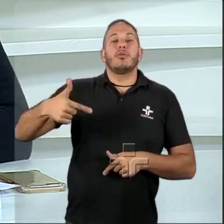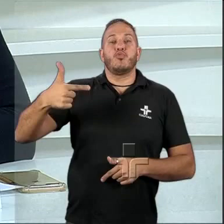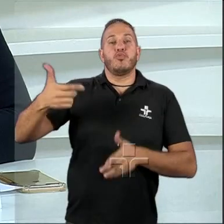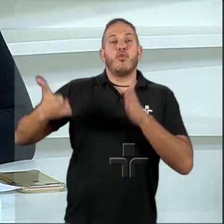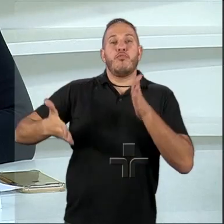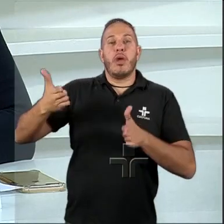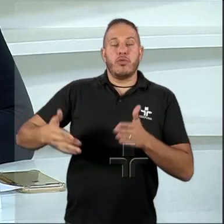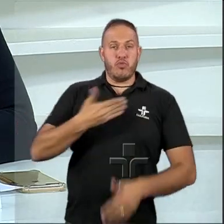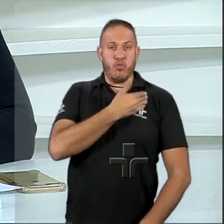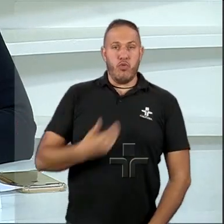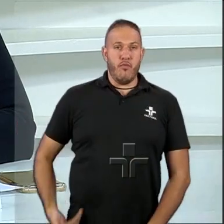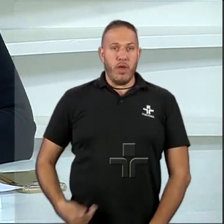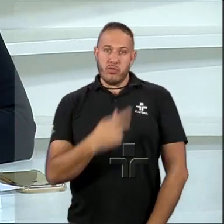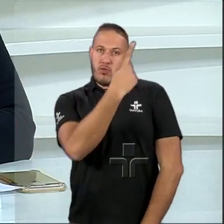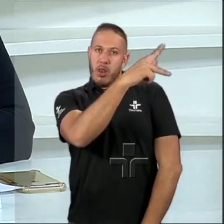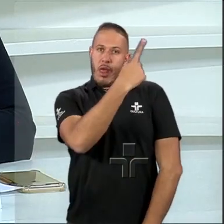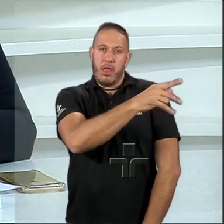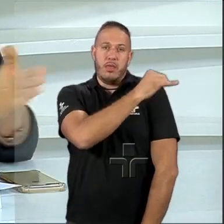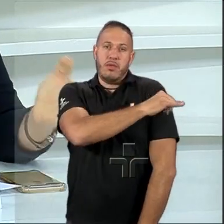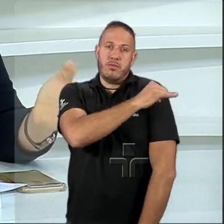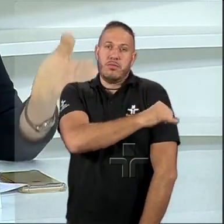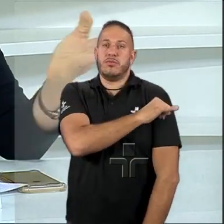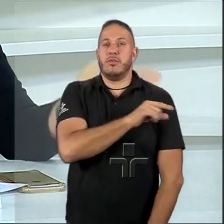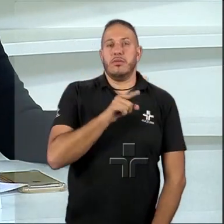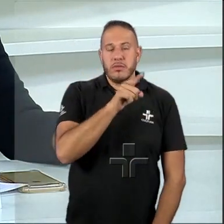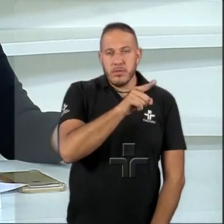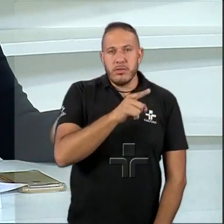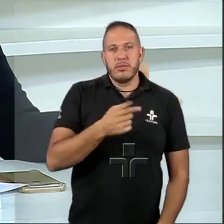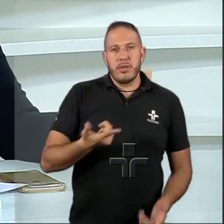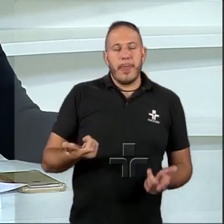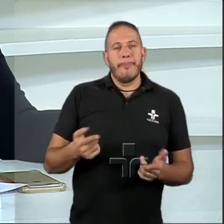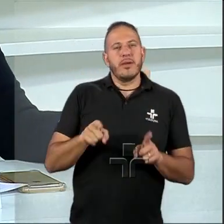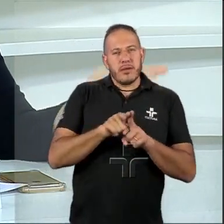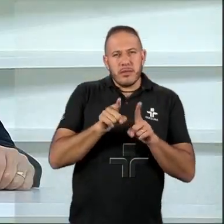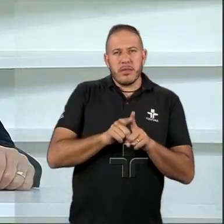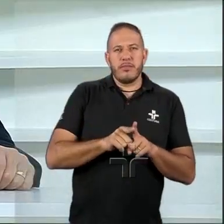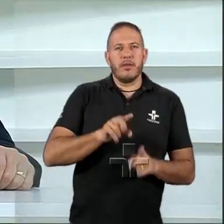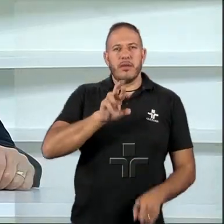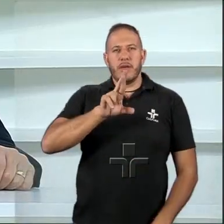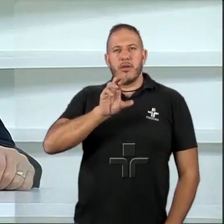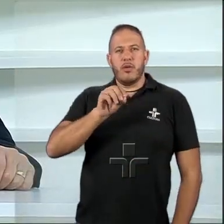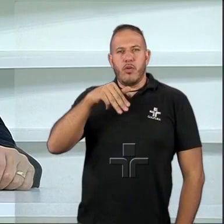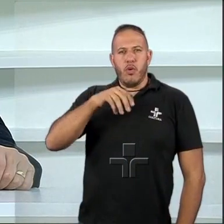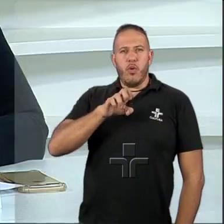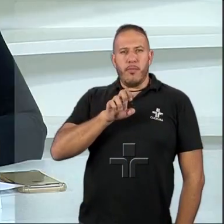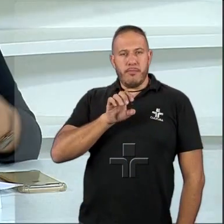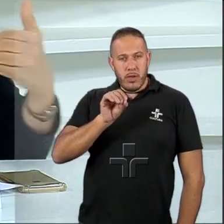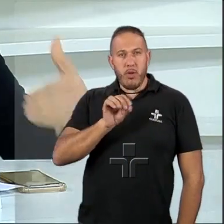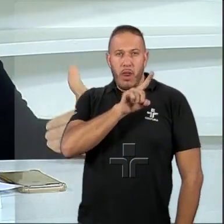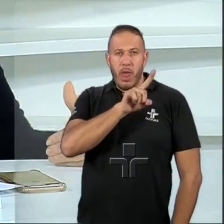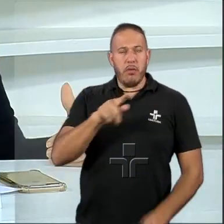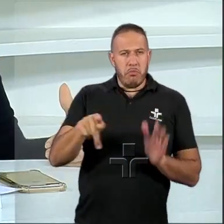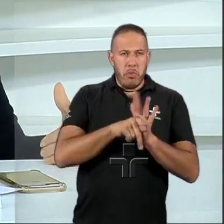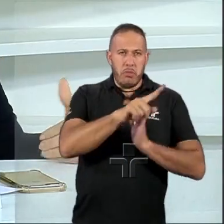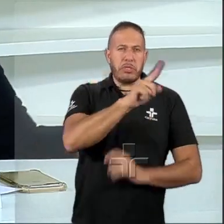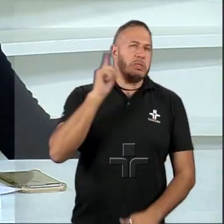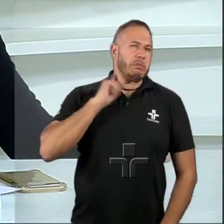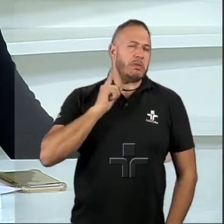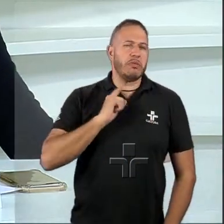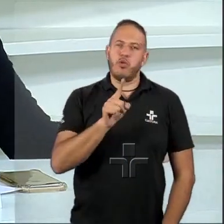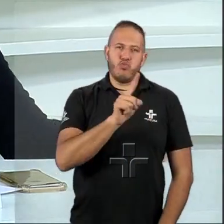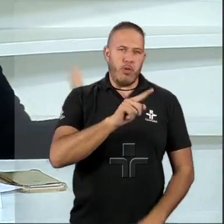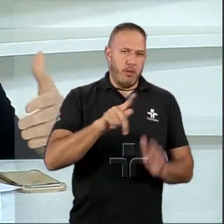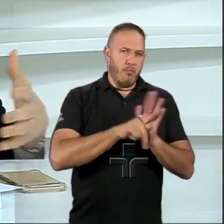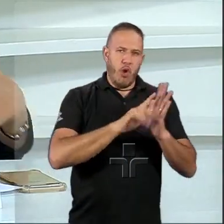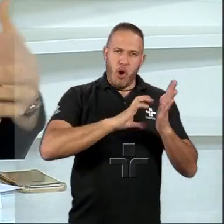Rio. E o Zuma, o Romeu Zema, de Minas, que não é do partido Bolsonaro,